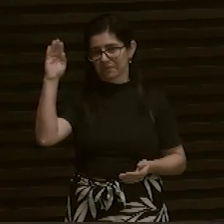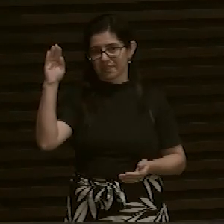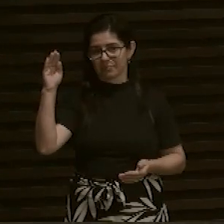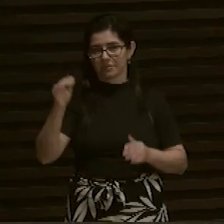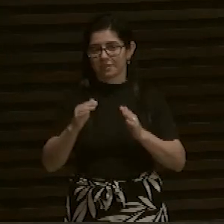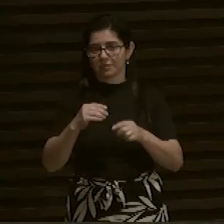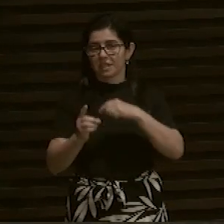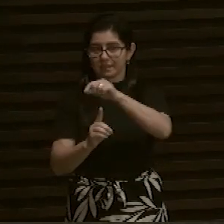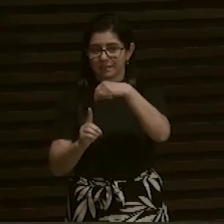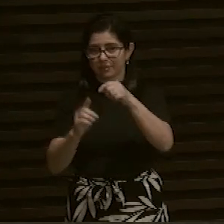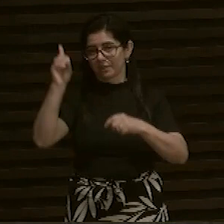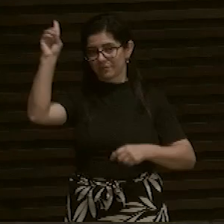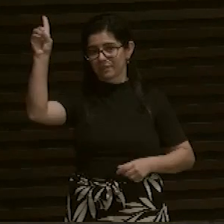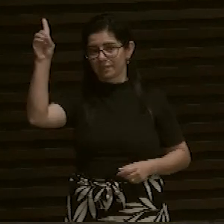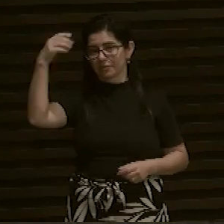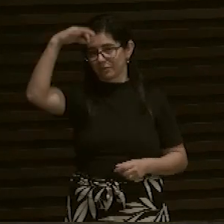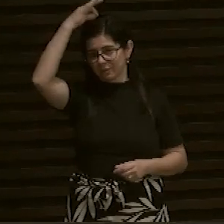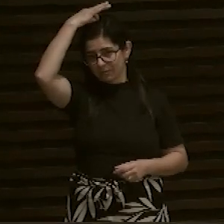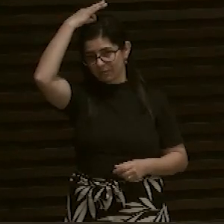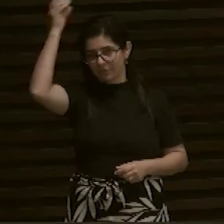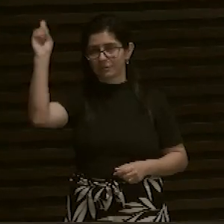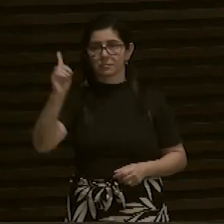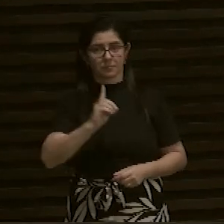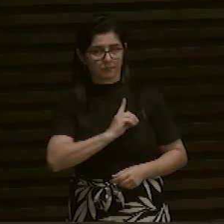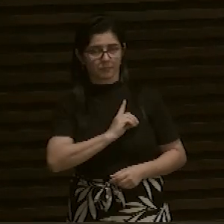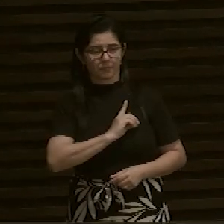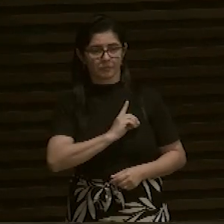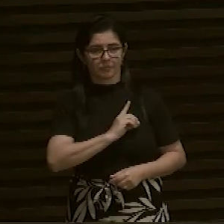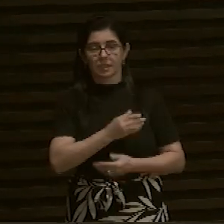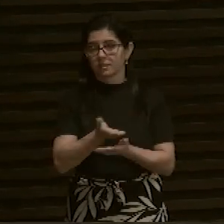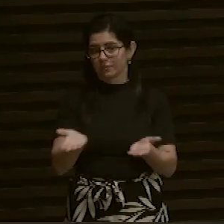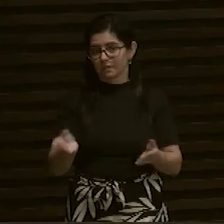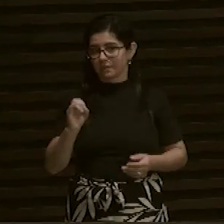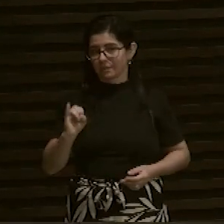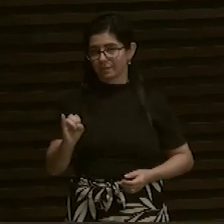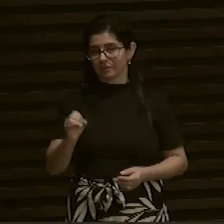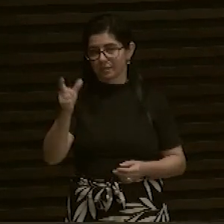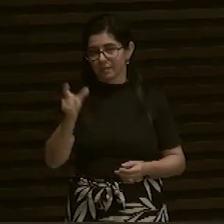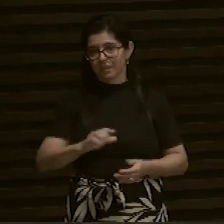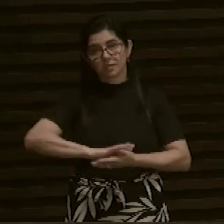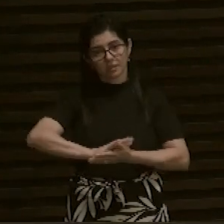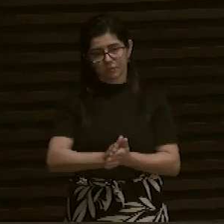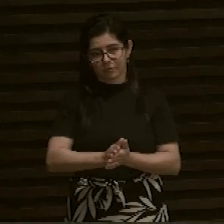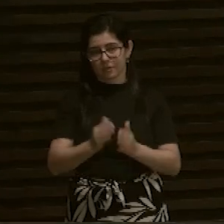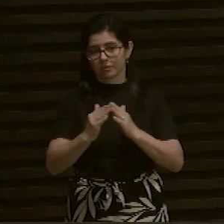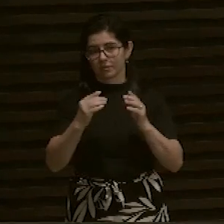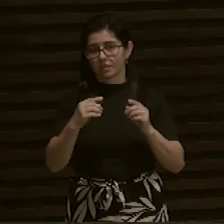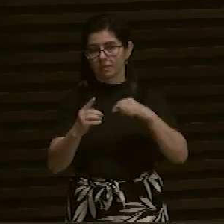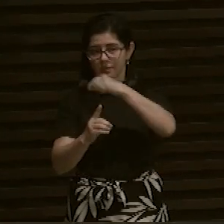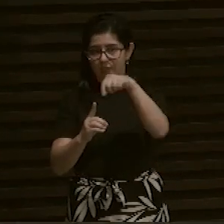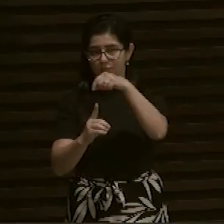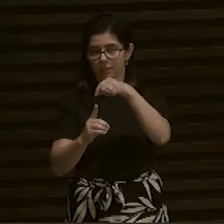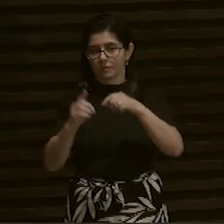de Deus e que o Espírito de Deus habita em vocês? Se alguém destruir o santuário de Deus, Deus o destruirá,